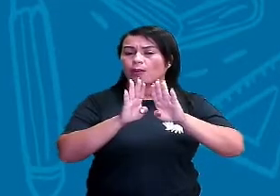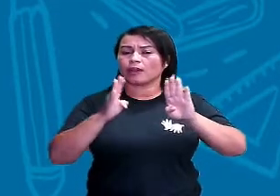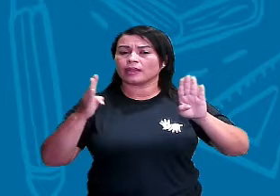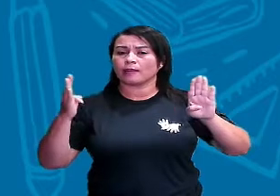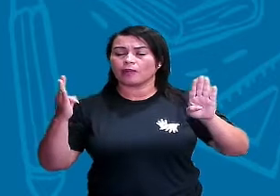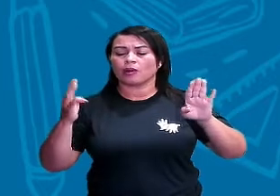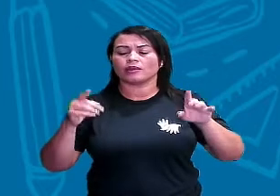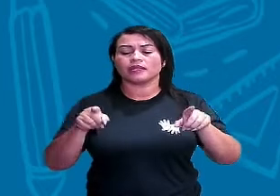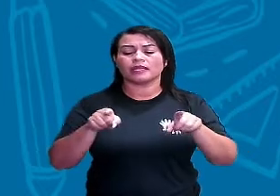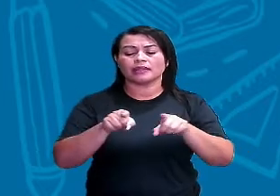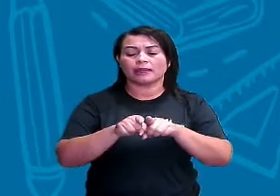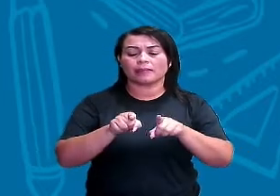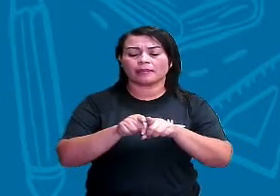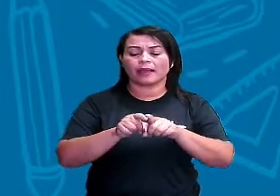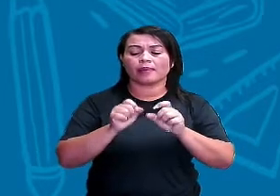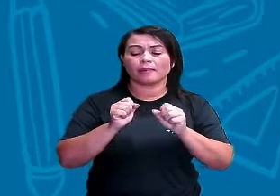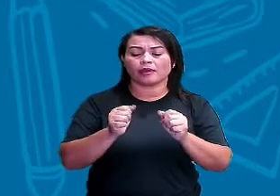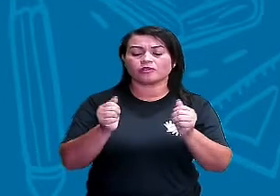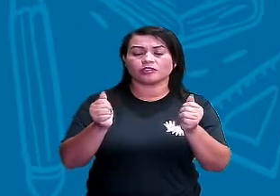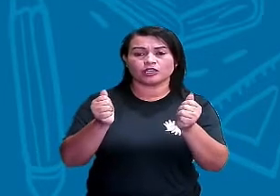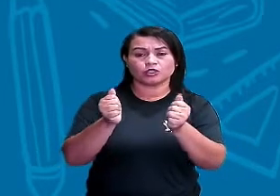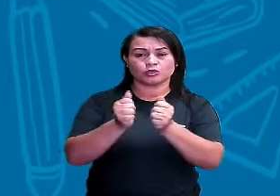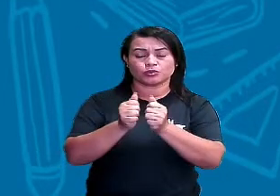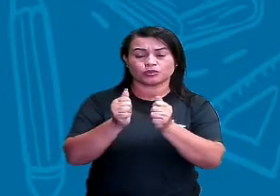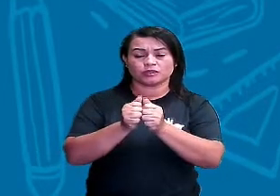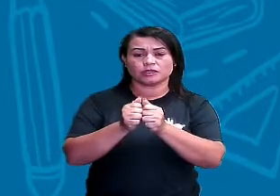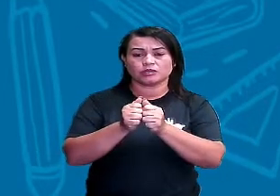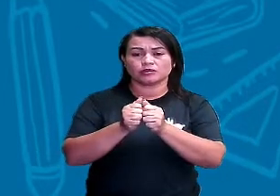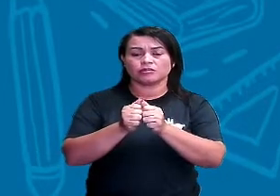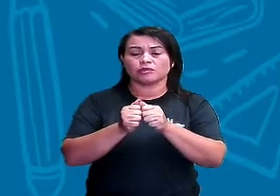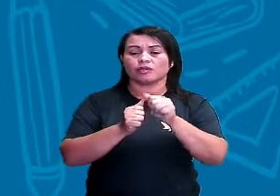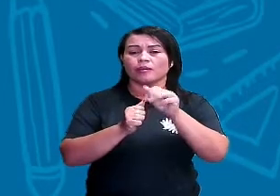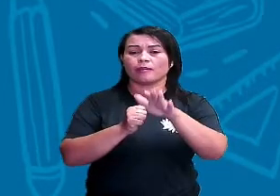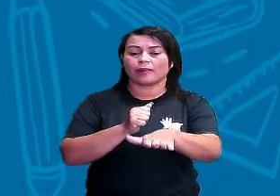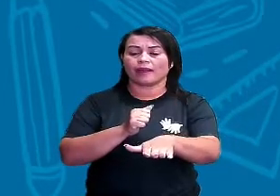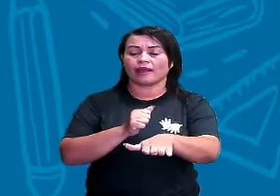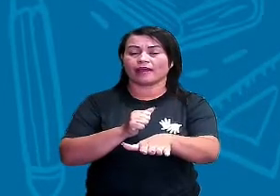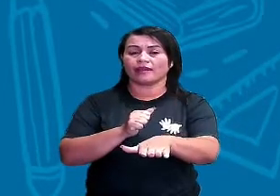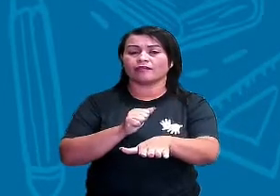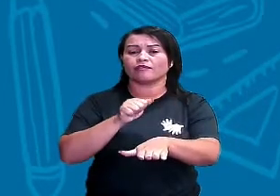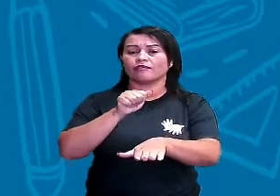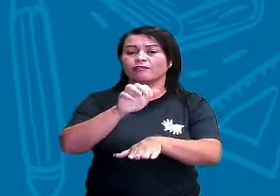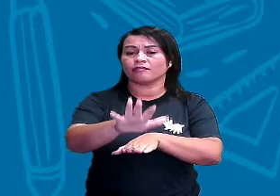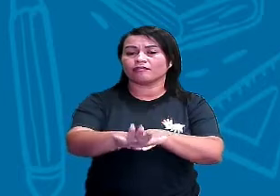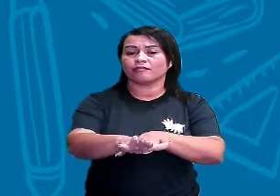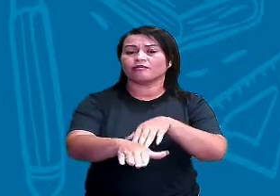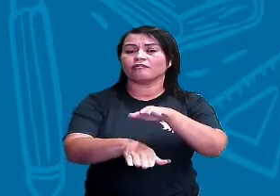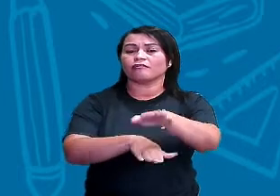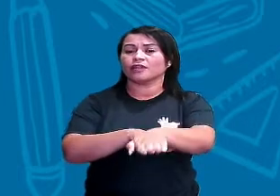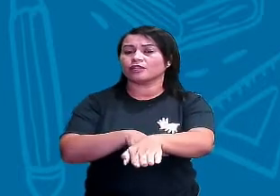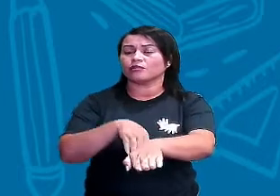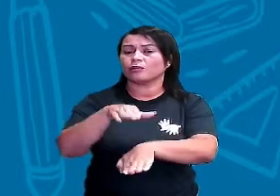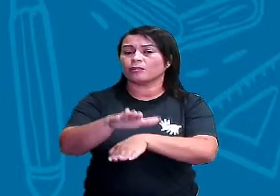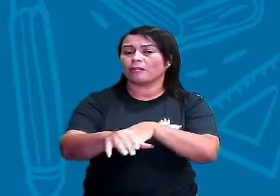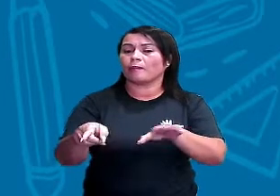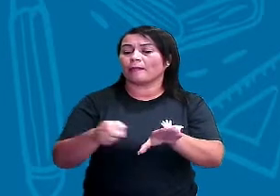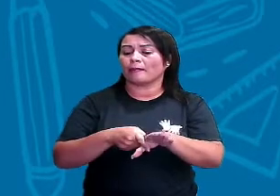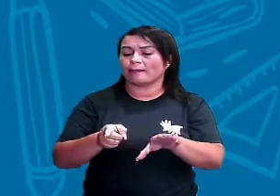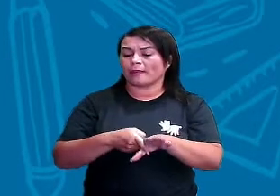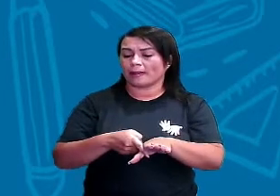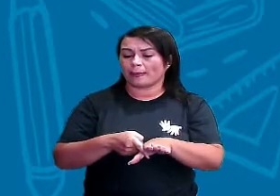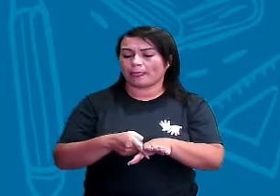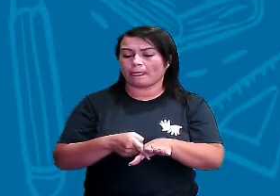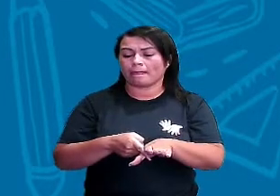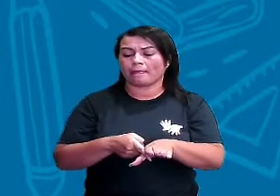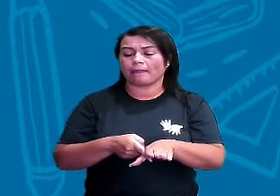também posso ficar ali juntinho dela e botar um pé na frente do outro, um pé na frente do outro e